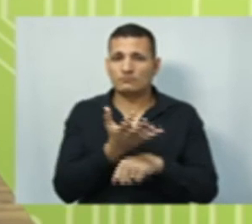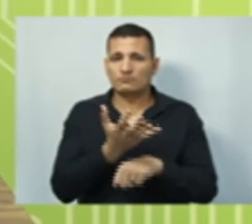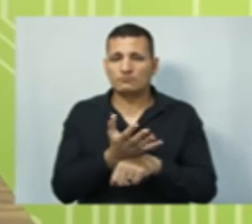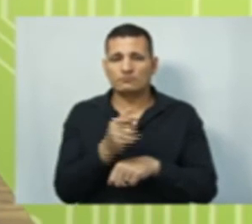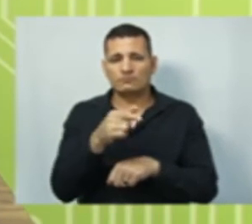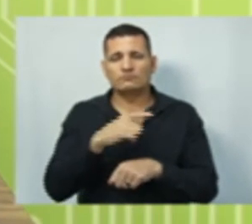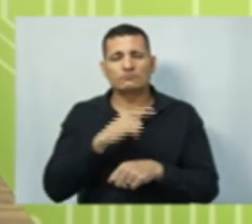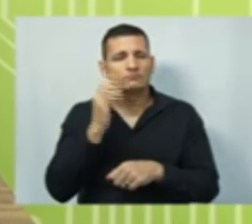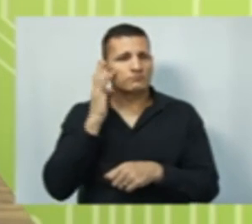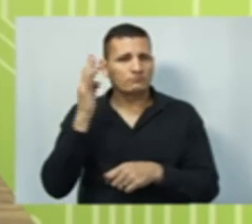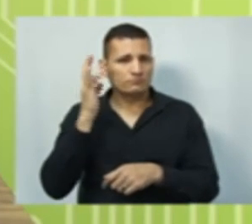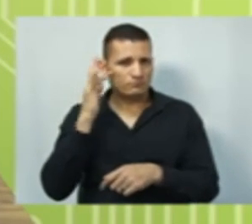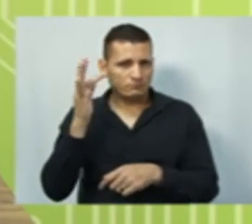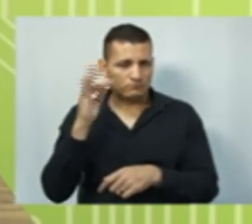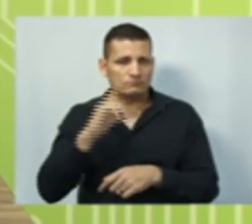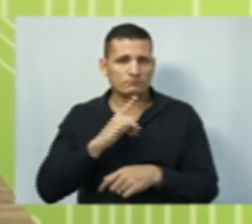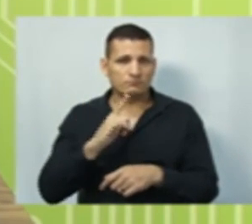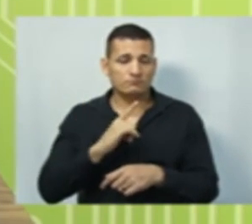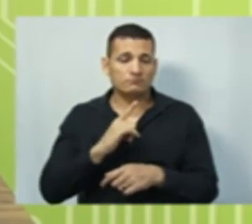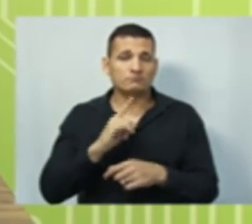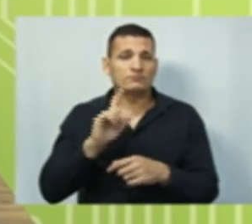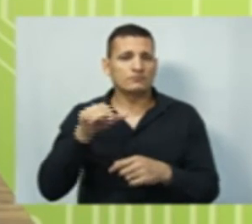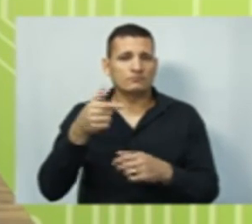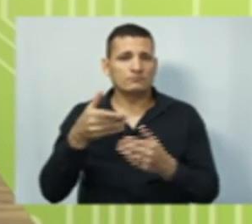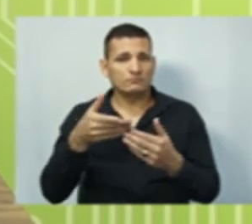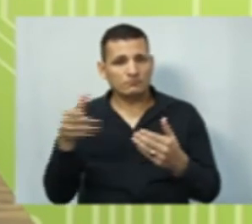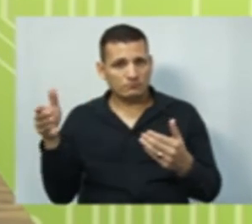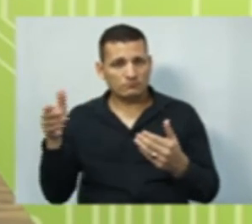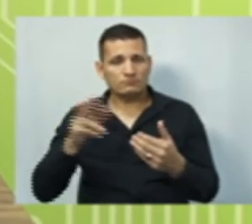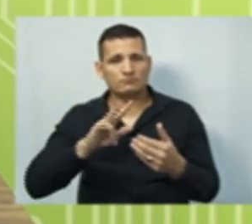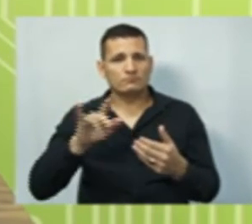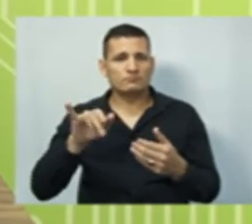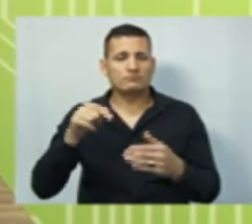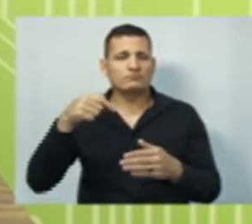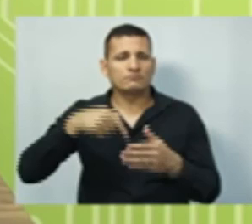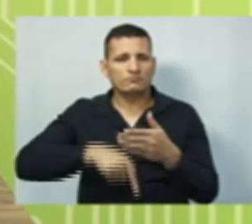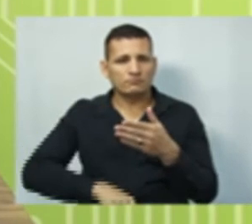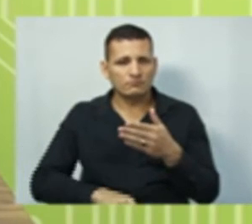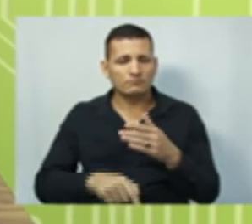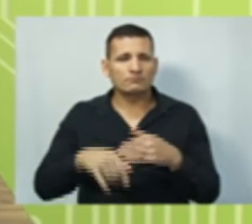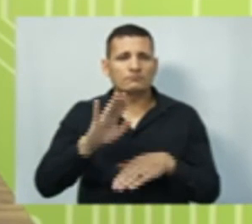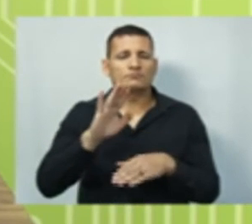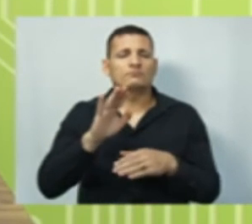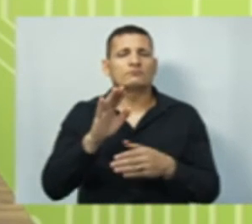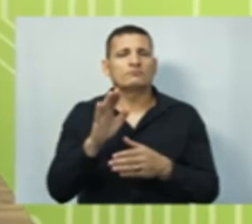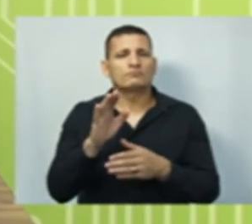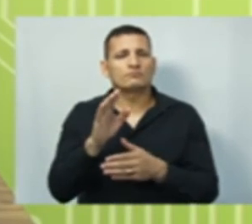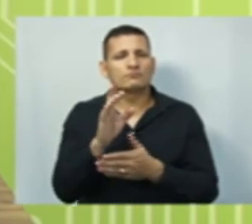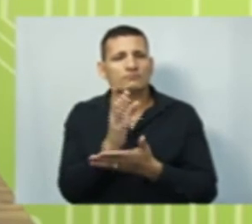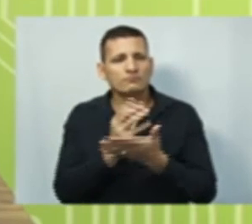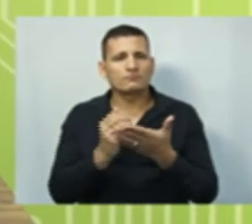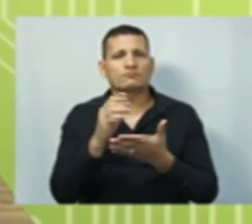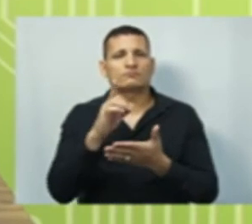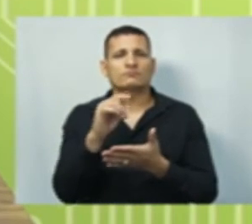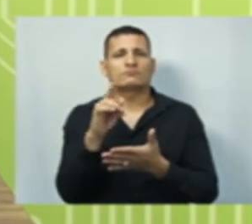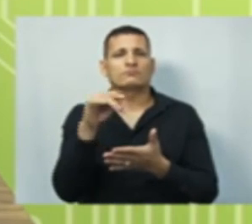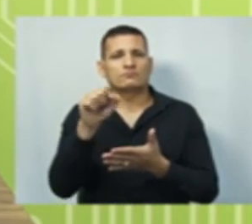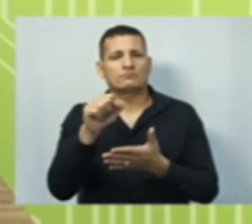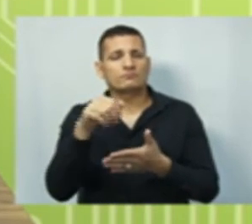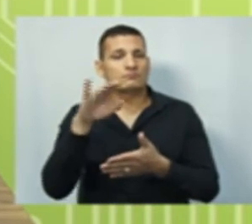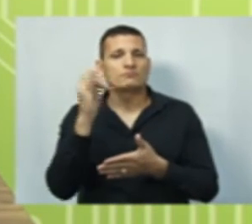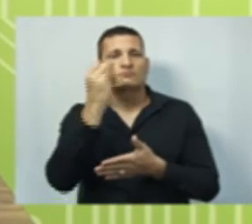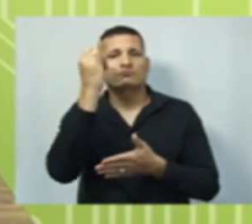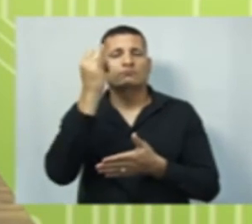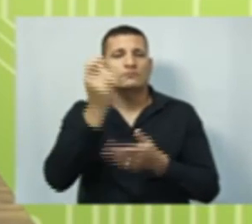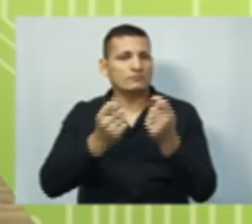bastante teórica. Agora, a partir daqui, nós vamos nos aprofundar em dados que são um pouco mais relevantes para a nossa economia do estado